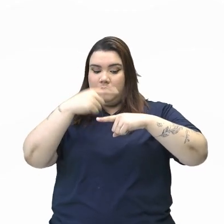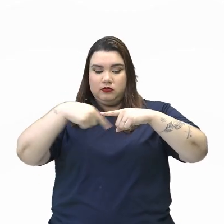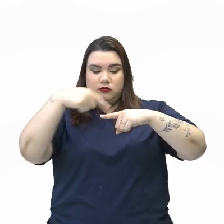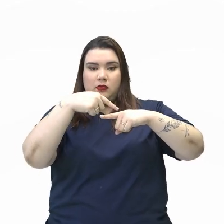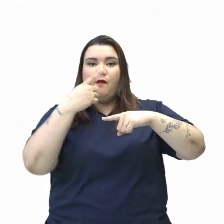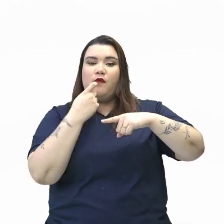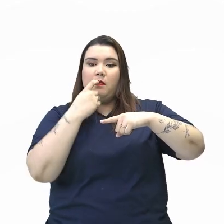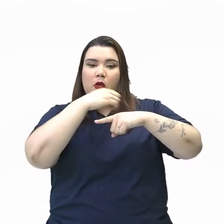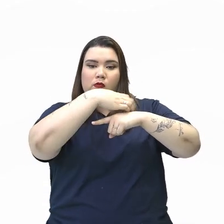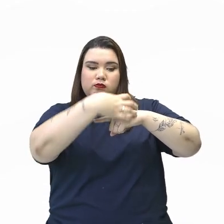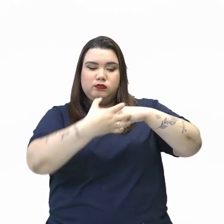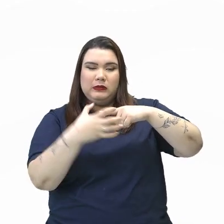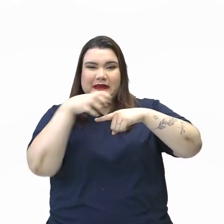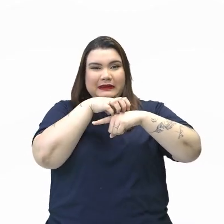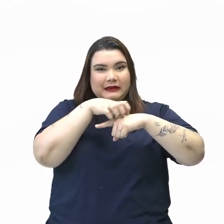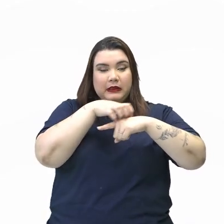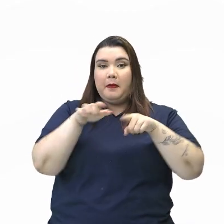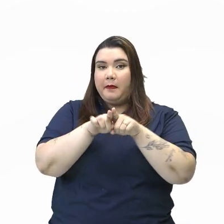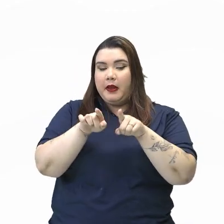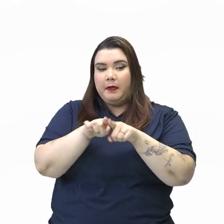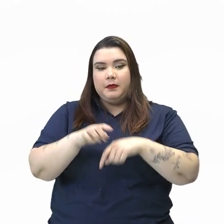de risco, né, nós temos aí